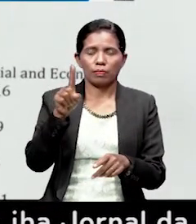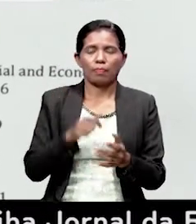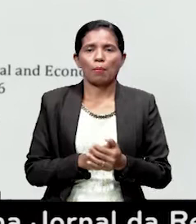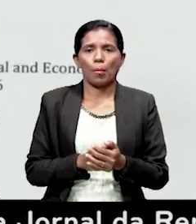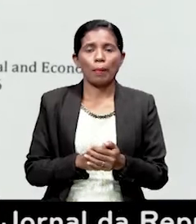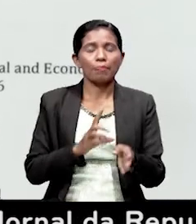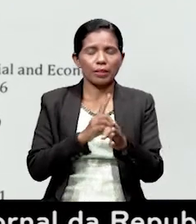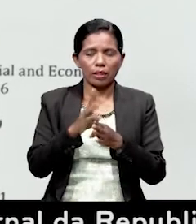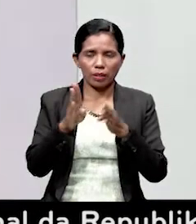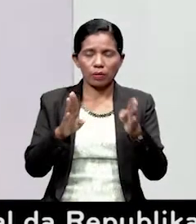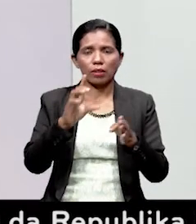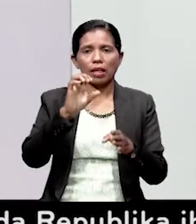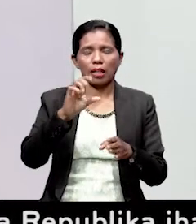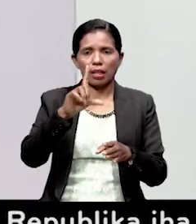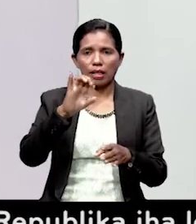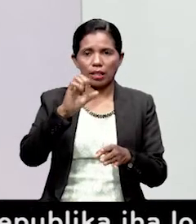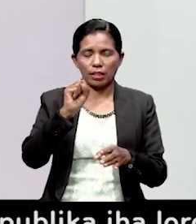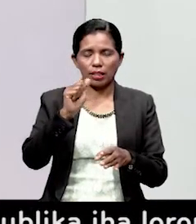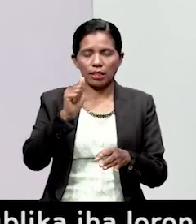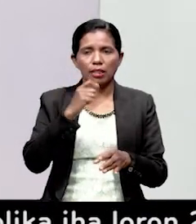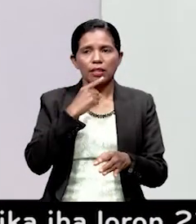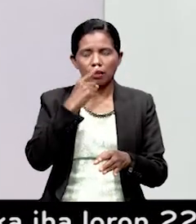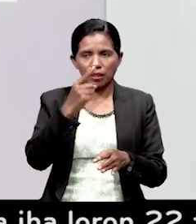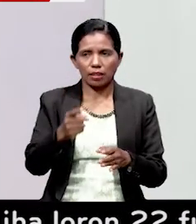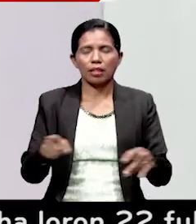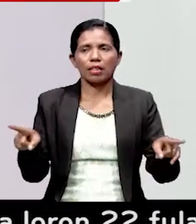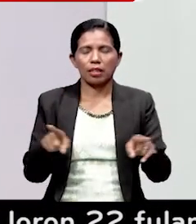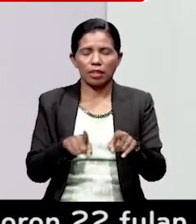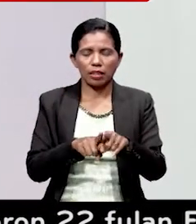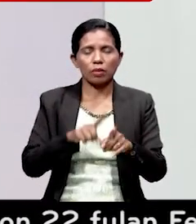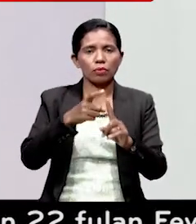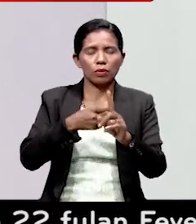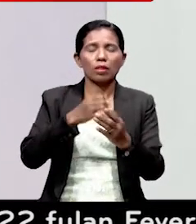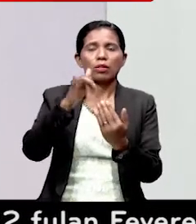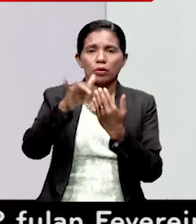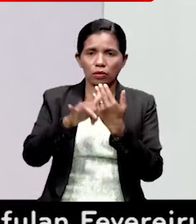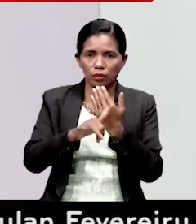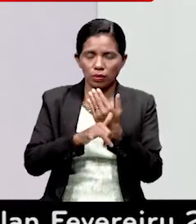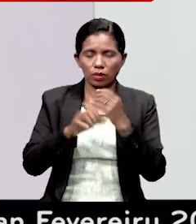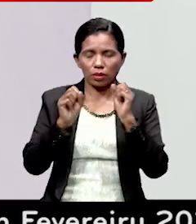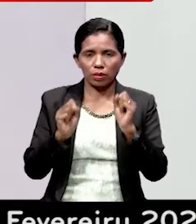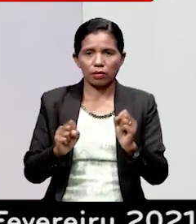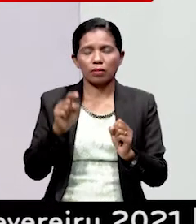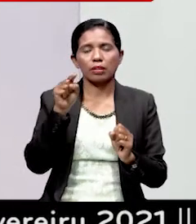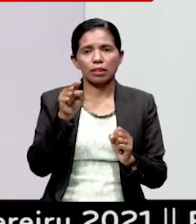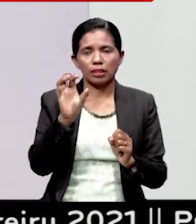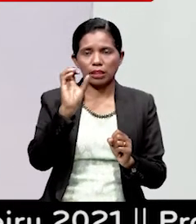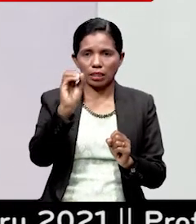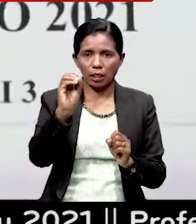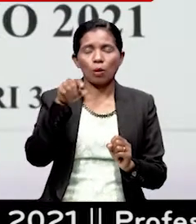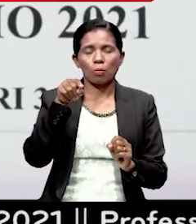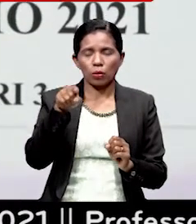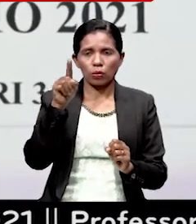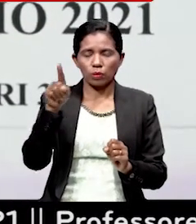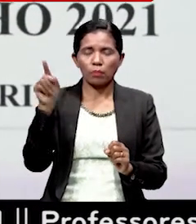dos Santos Sateten, inflação e fulan julho nian hanesan hujunyu nebe e inflação 0,1%. Mai